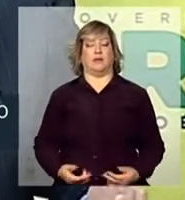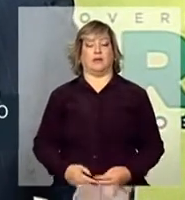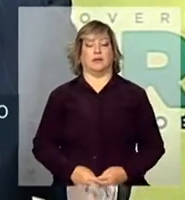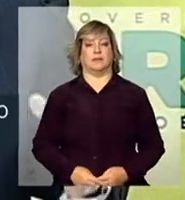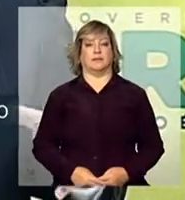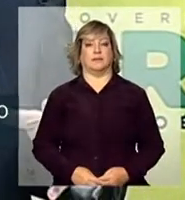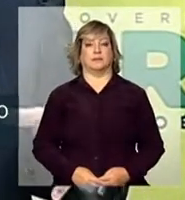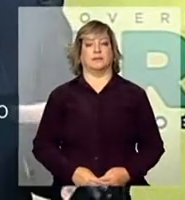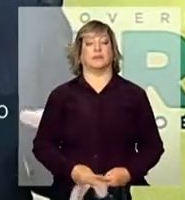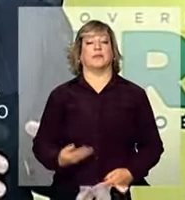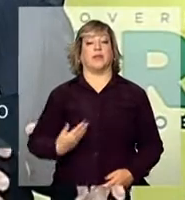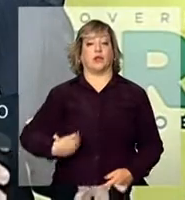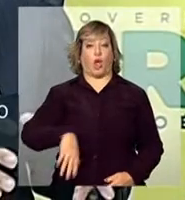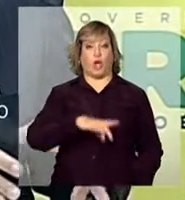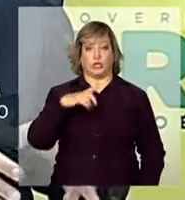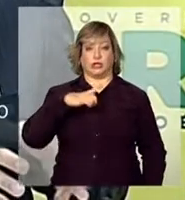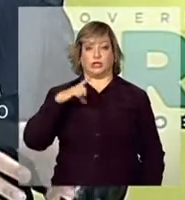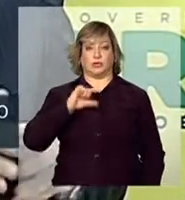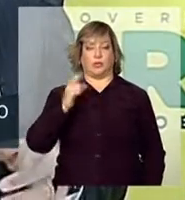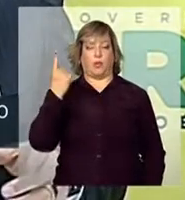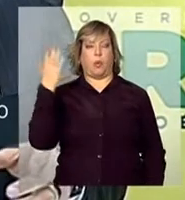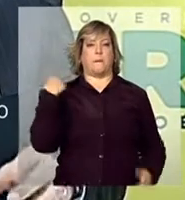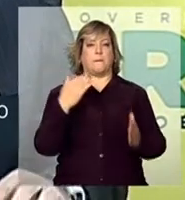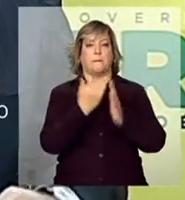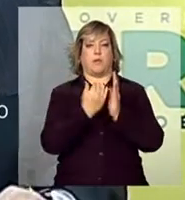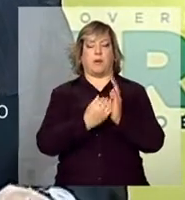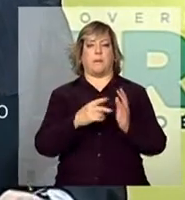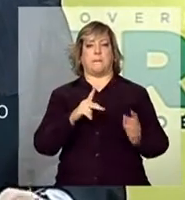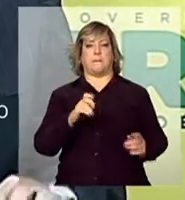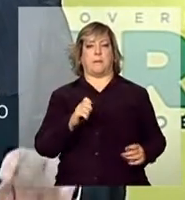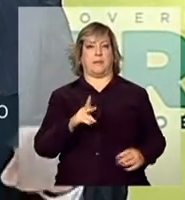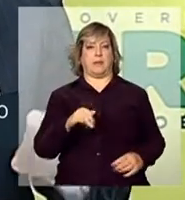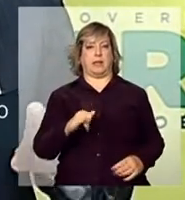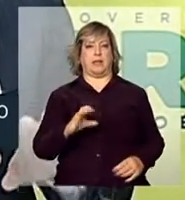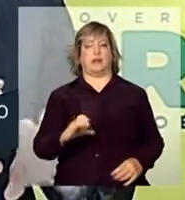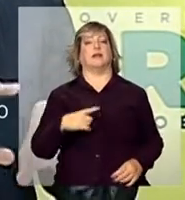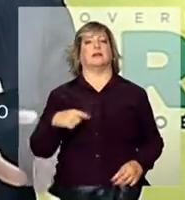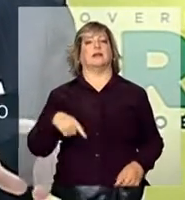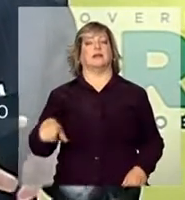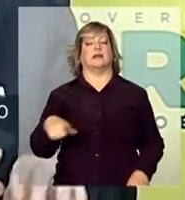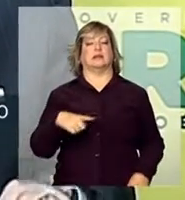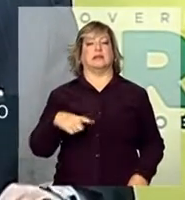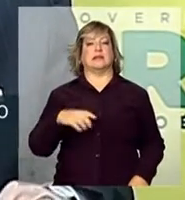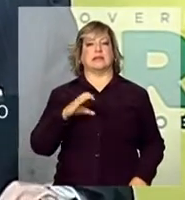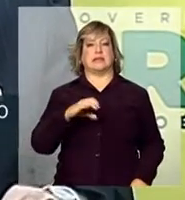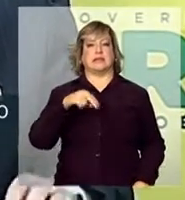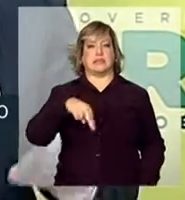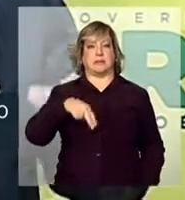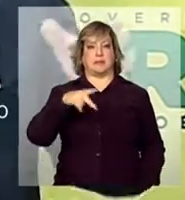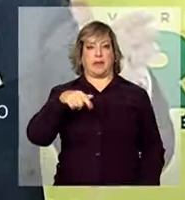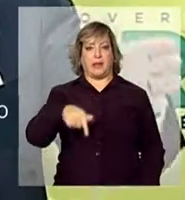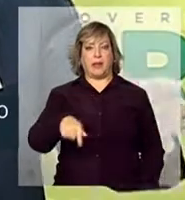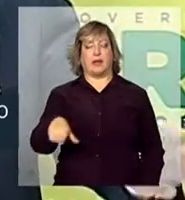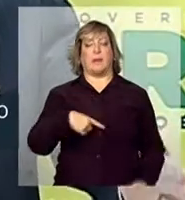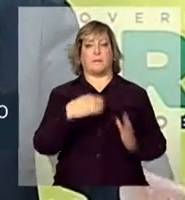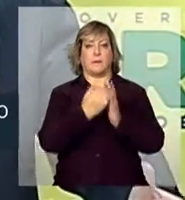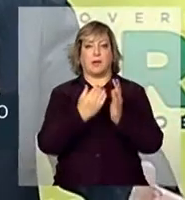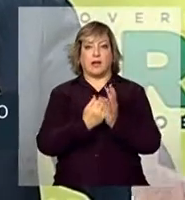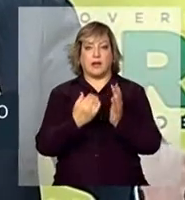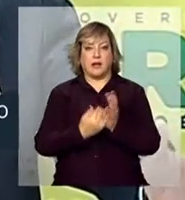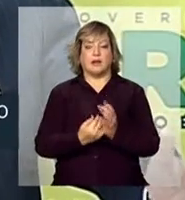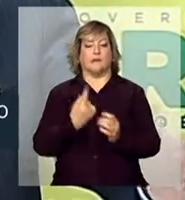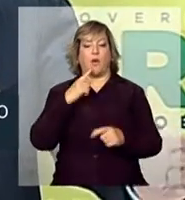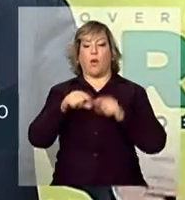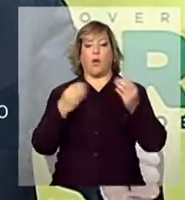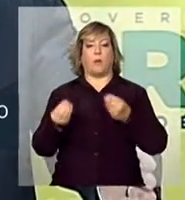então nós temos um programa que era o pibic CNPQ quer um programa de iniciação científica que o início do